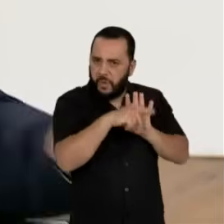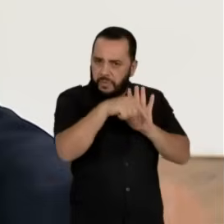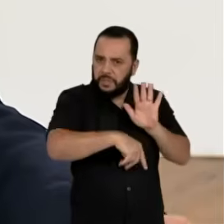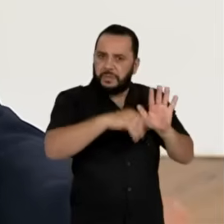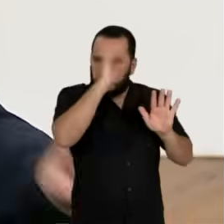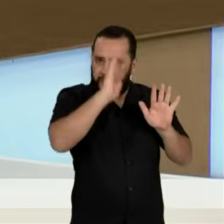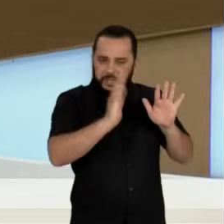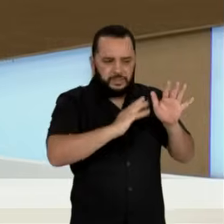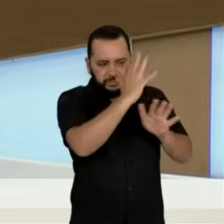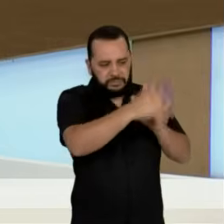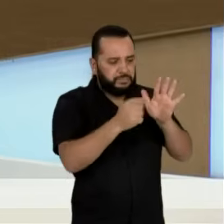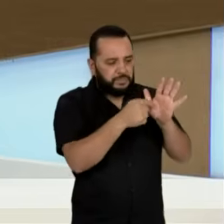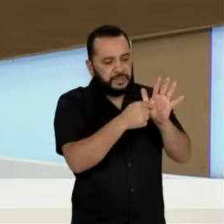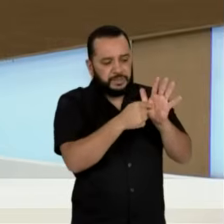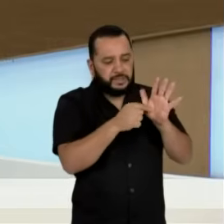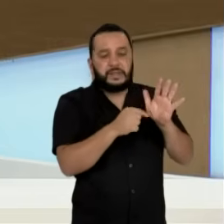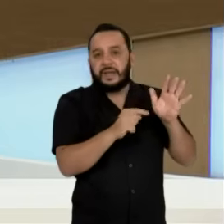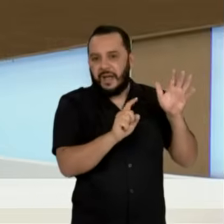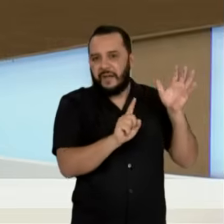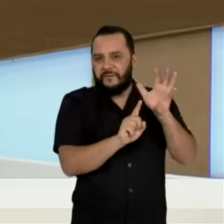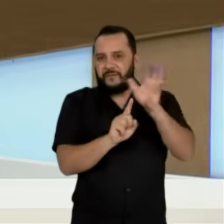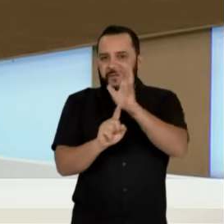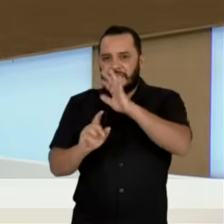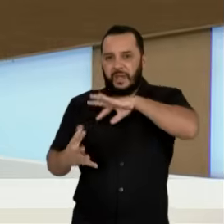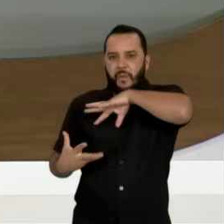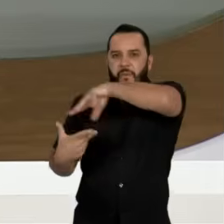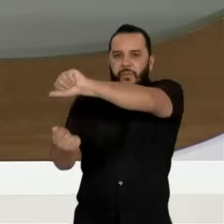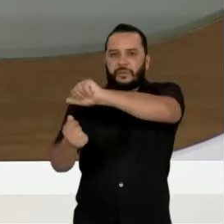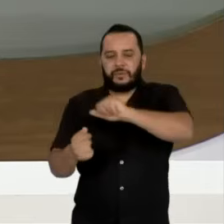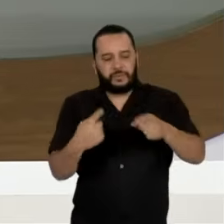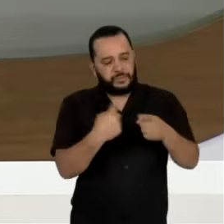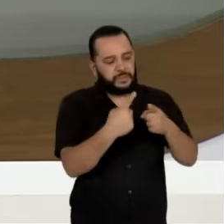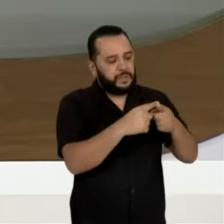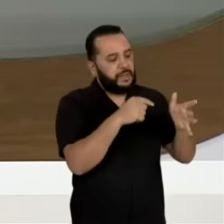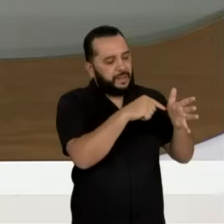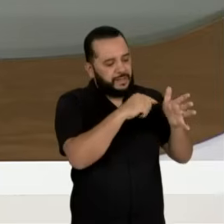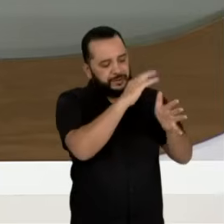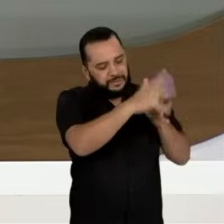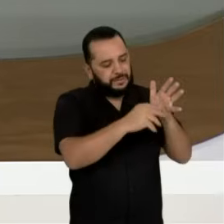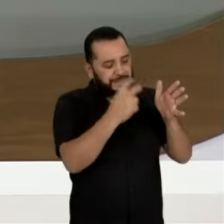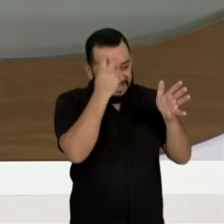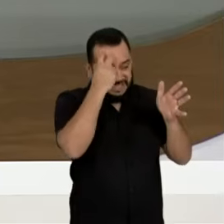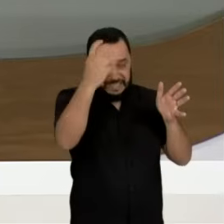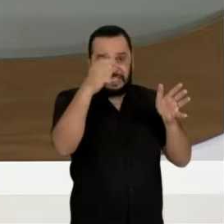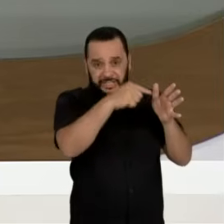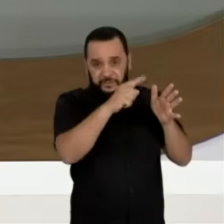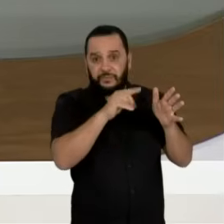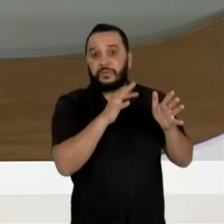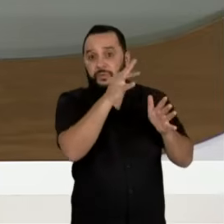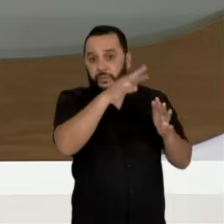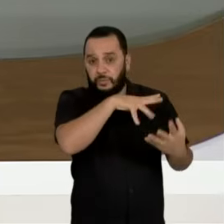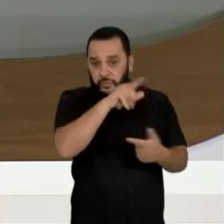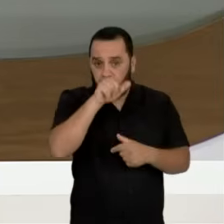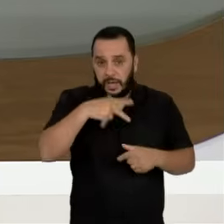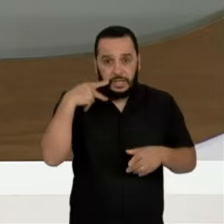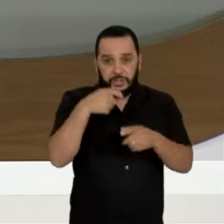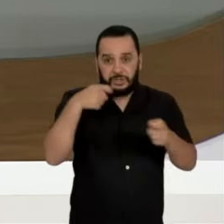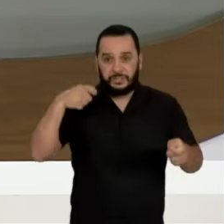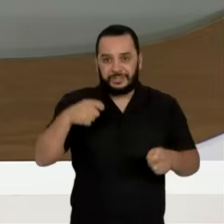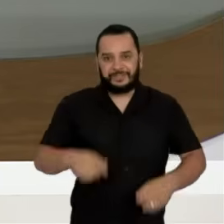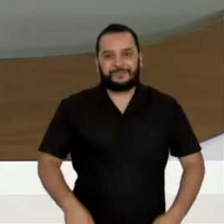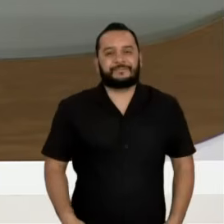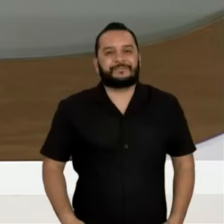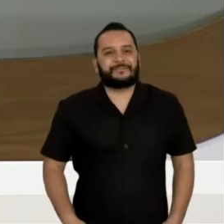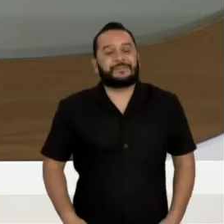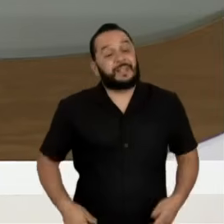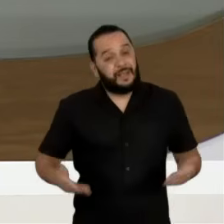o mundo. Porque eles têm a sabedoria e o futuro do planeta é indígena. Ficou aqui registrado, então. E